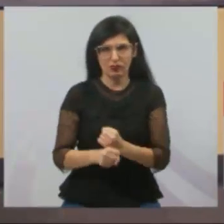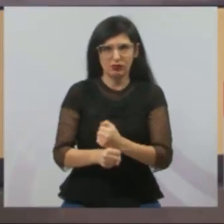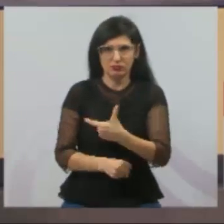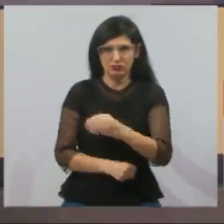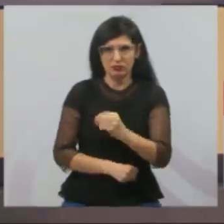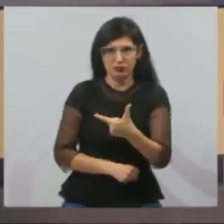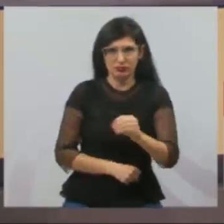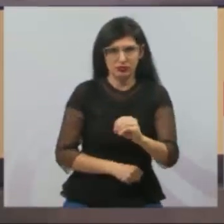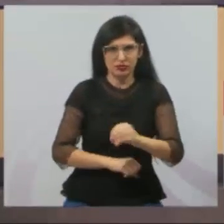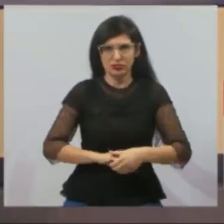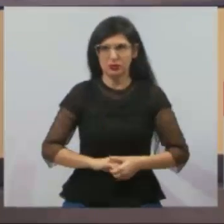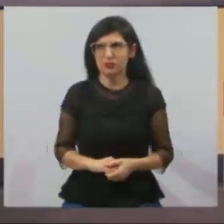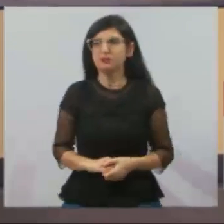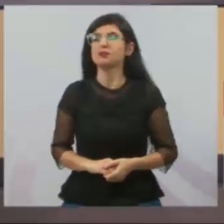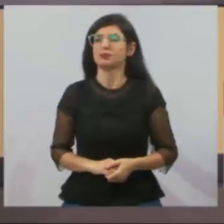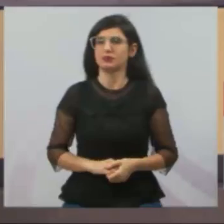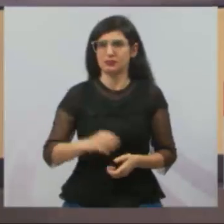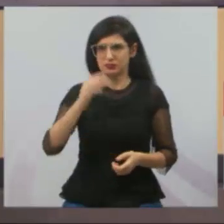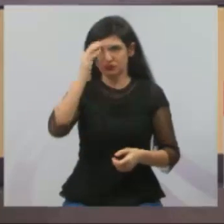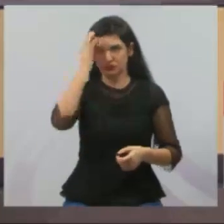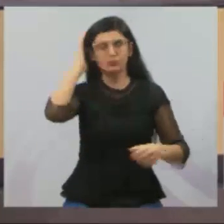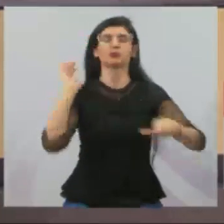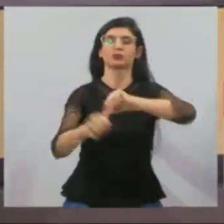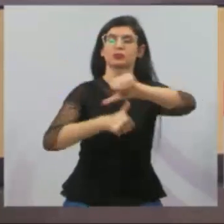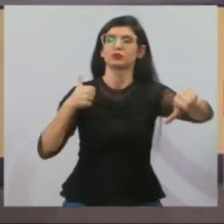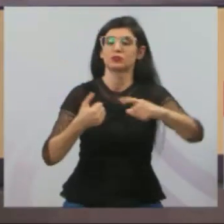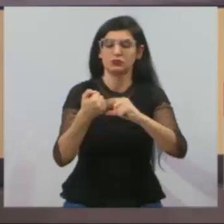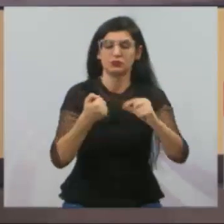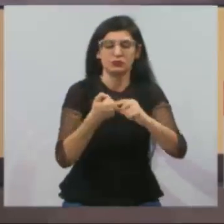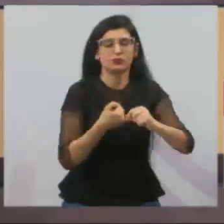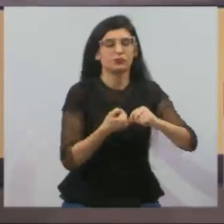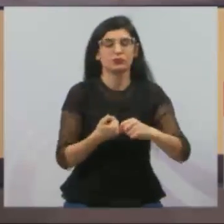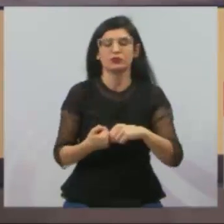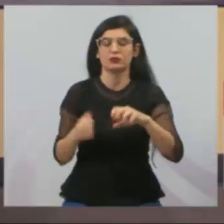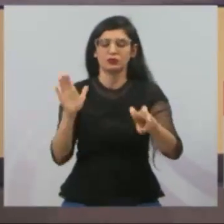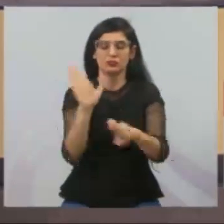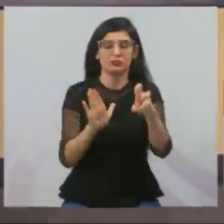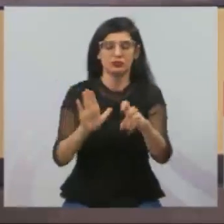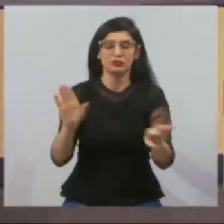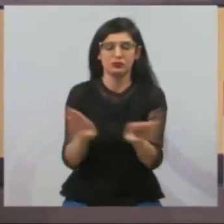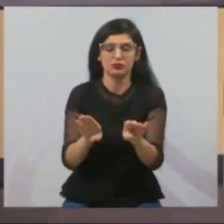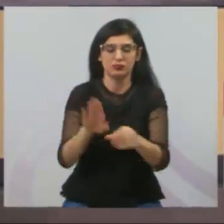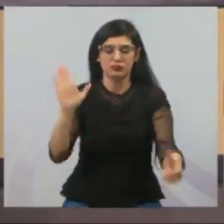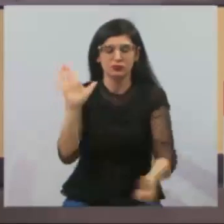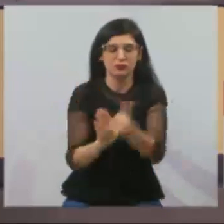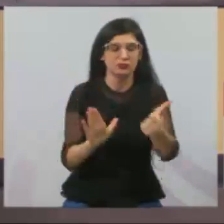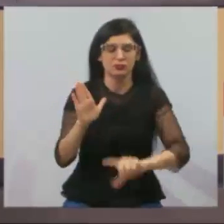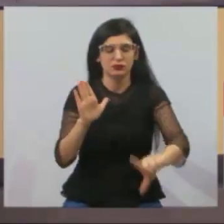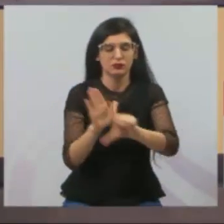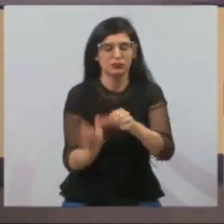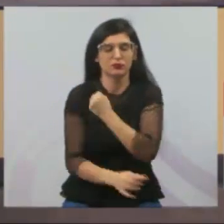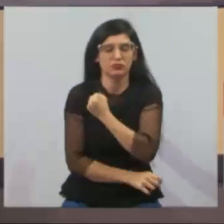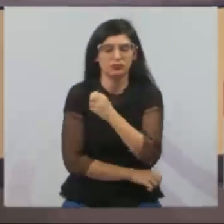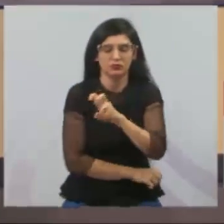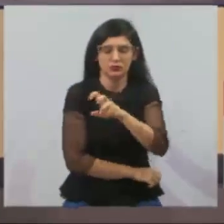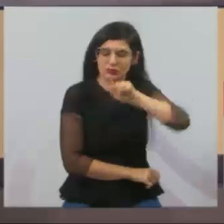9/2020. Altera os artigos 5º e 6º da Lei número